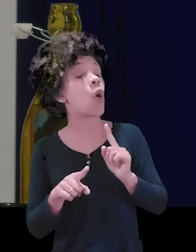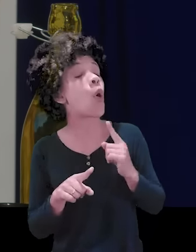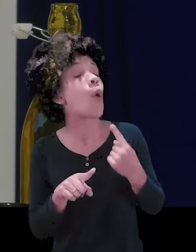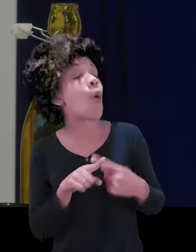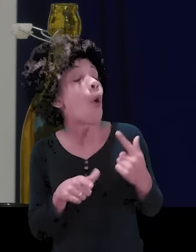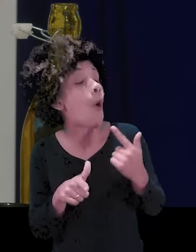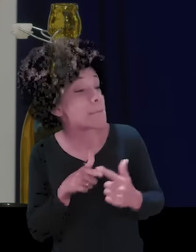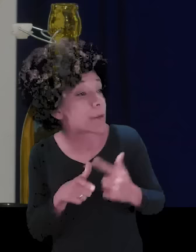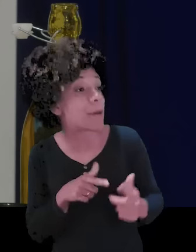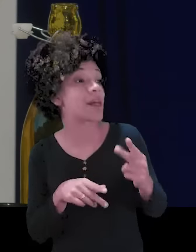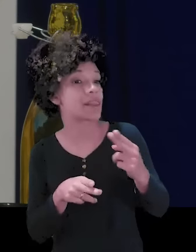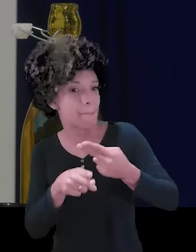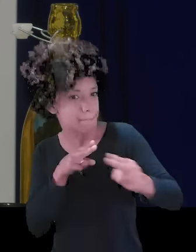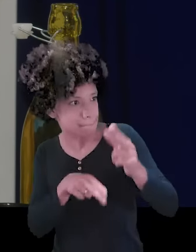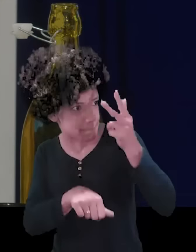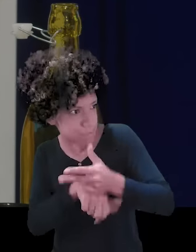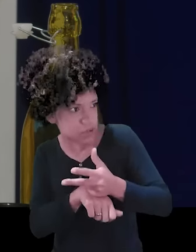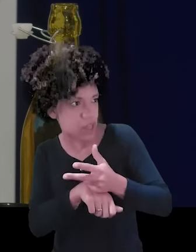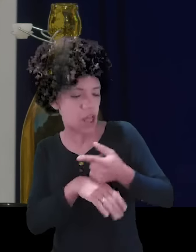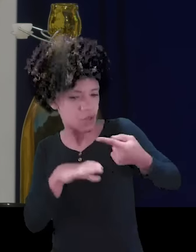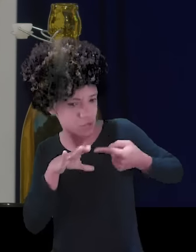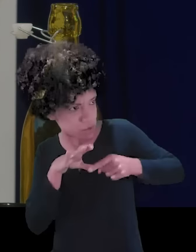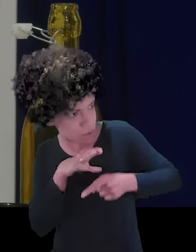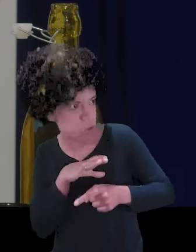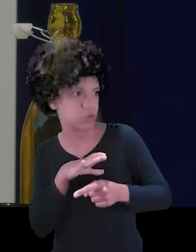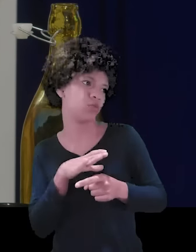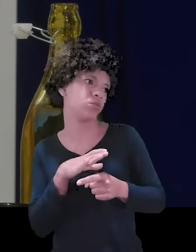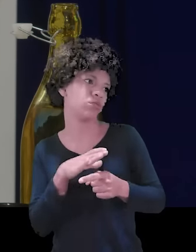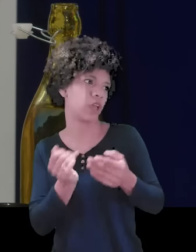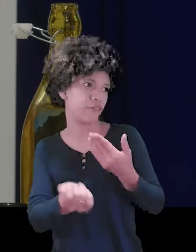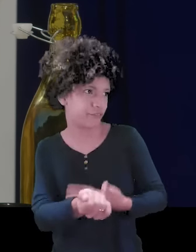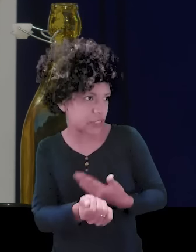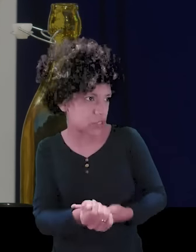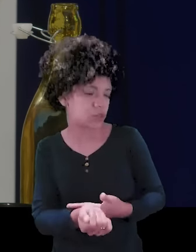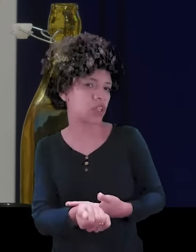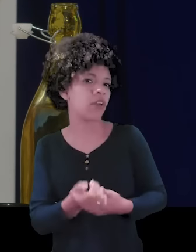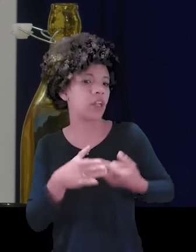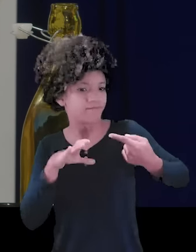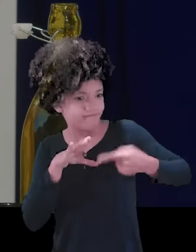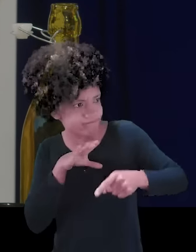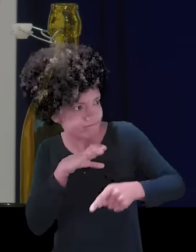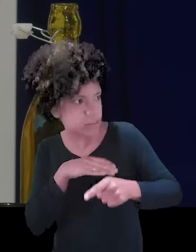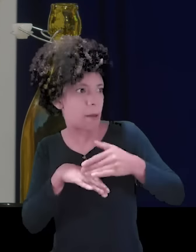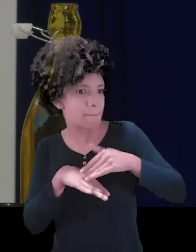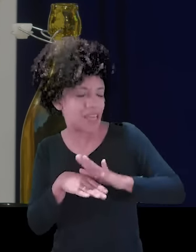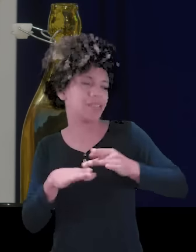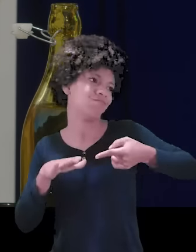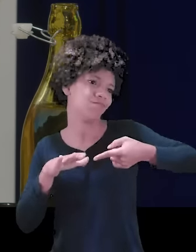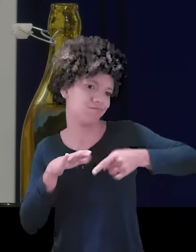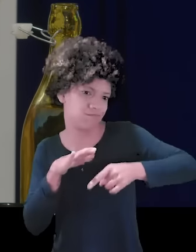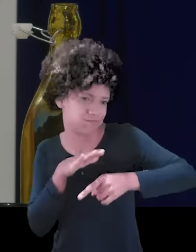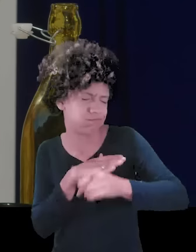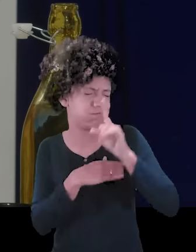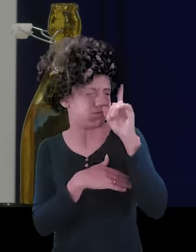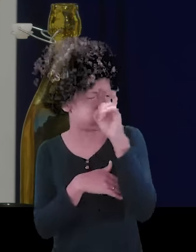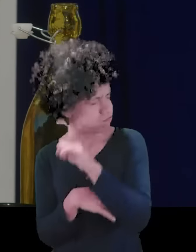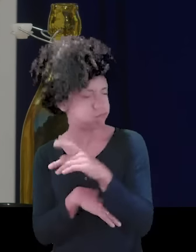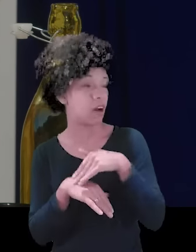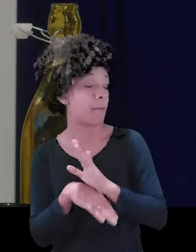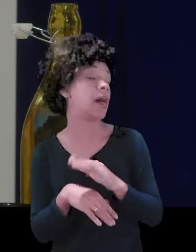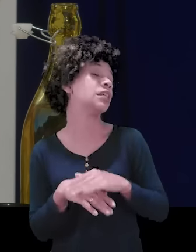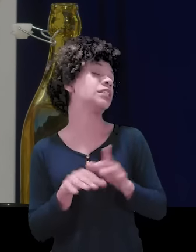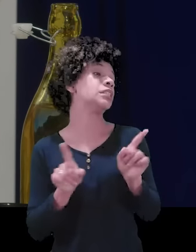pornografia e que você entra no posto né você vai cada vez mais ficando mais degradante possível